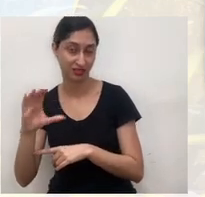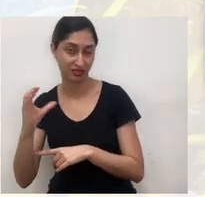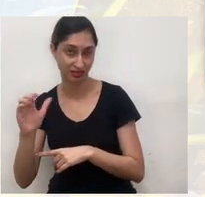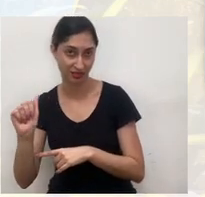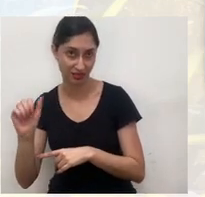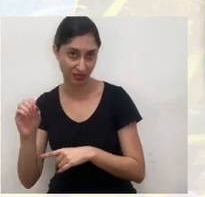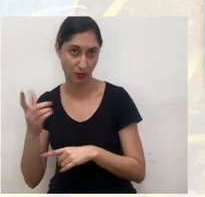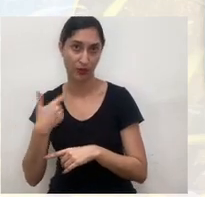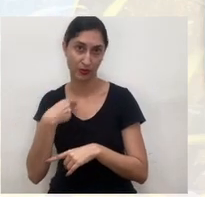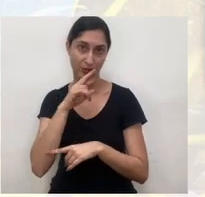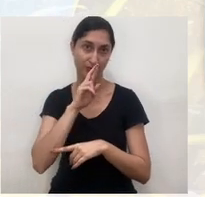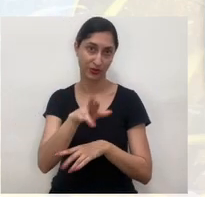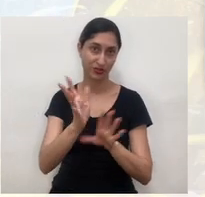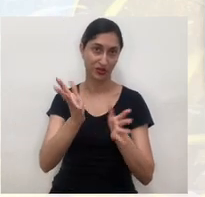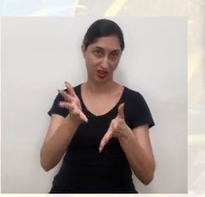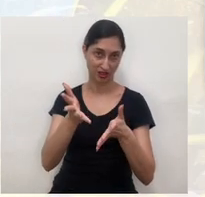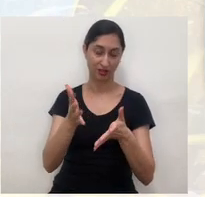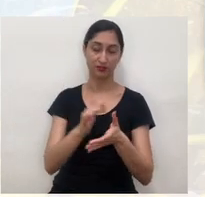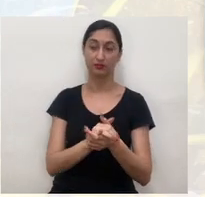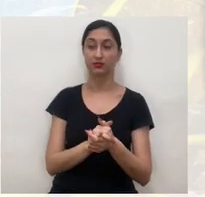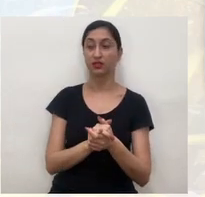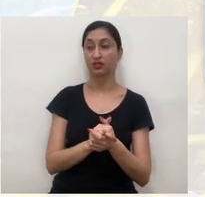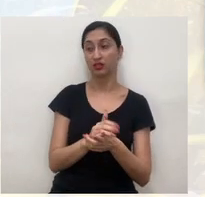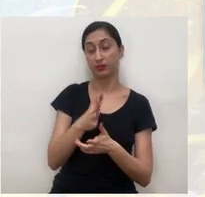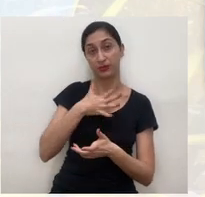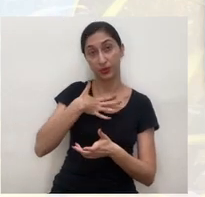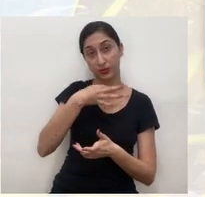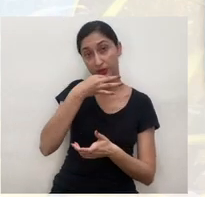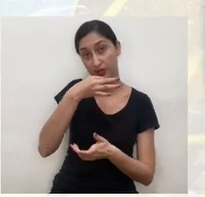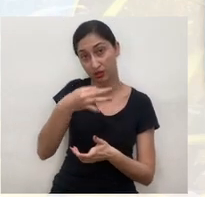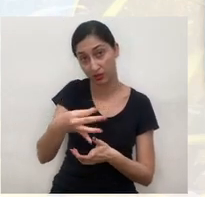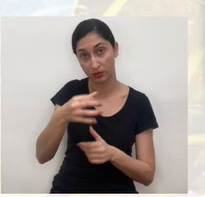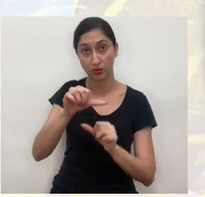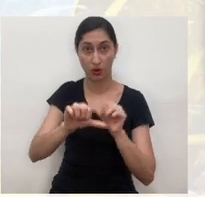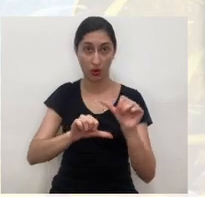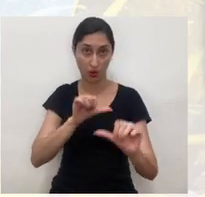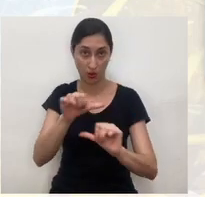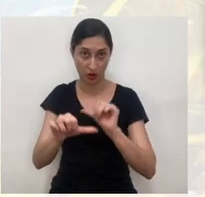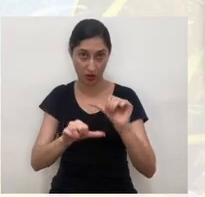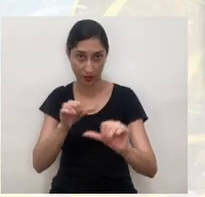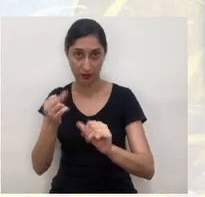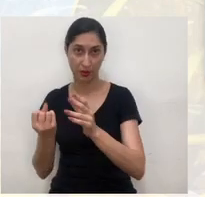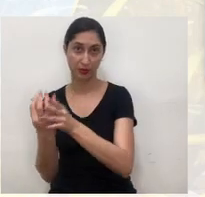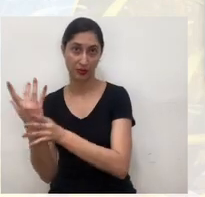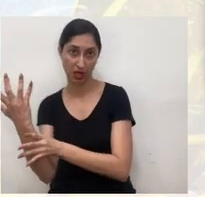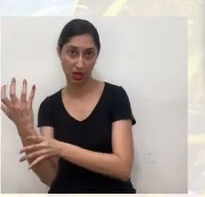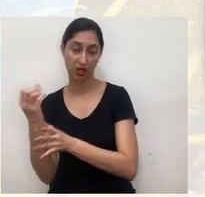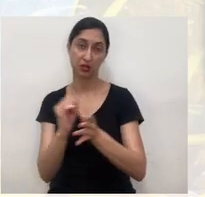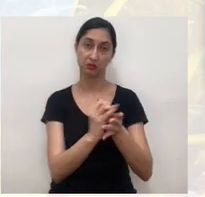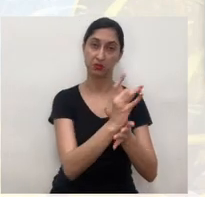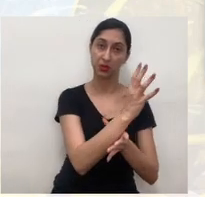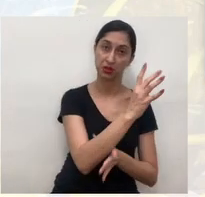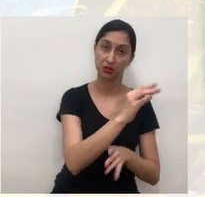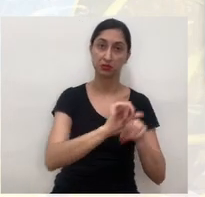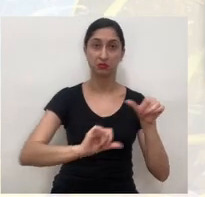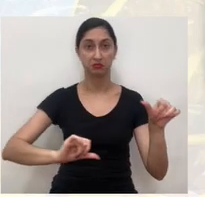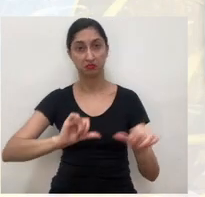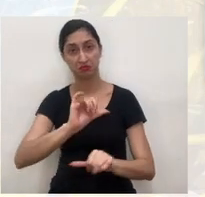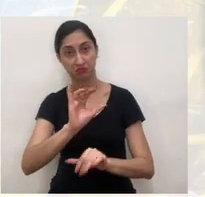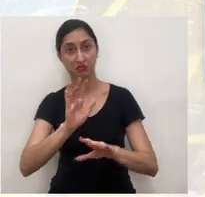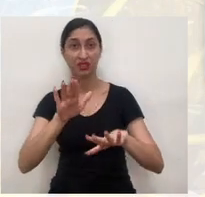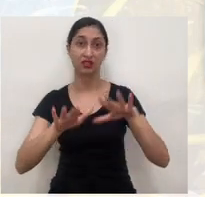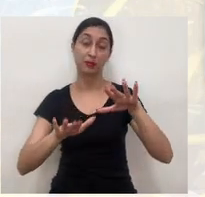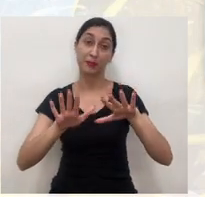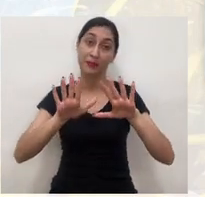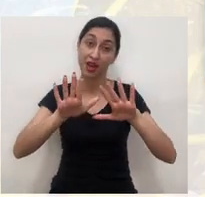respondi. Eu, por mim, eventualmente trocaria uma planta ou outra, respeitando o espírito, a